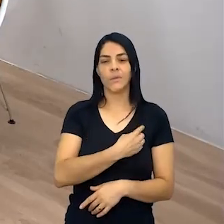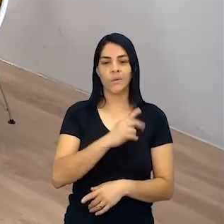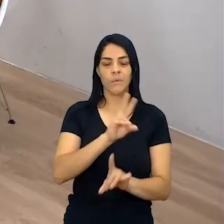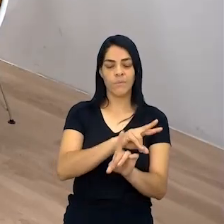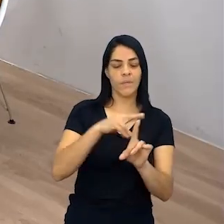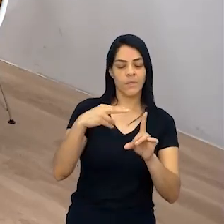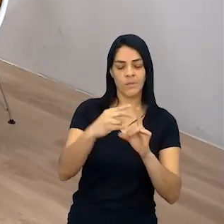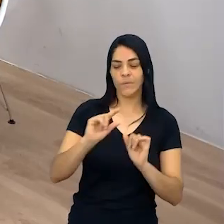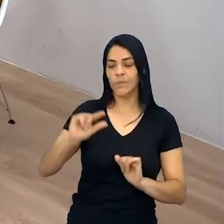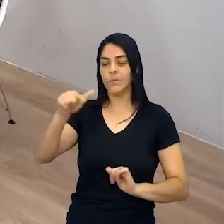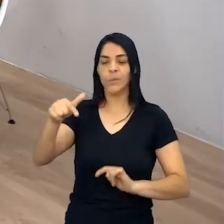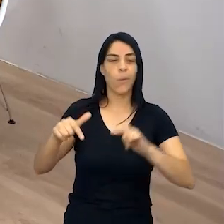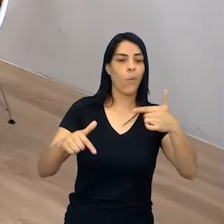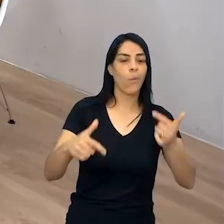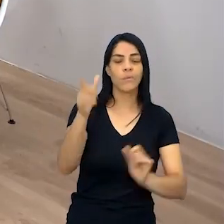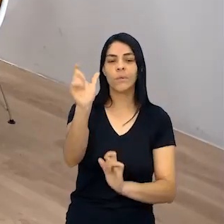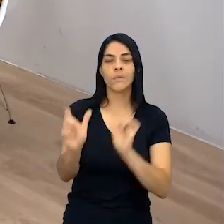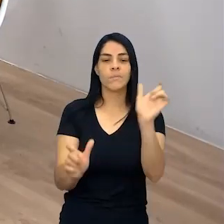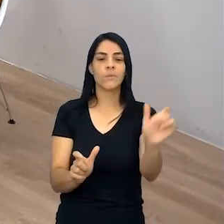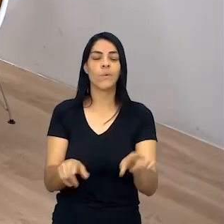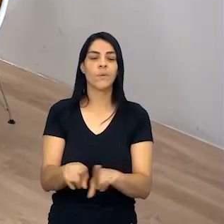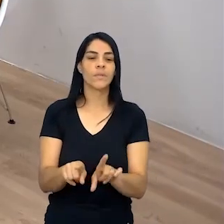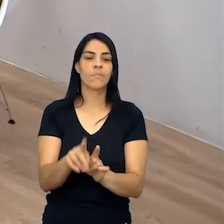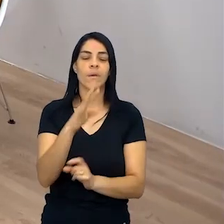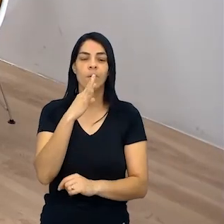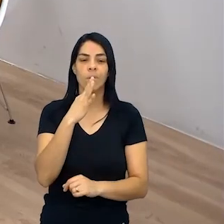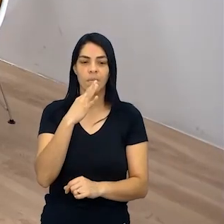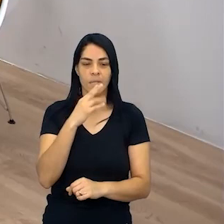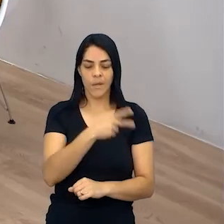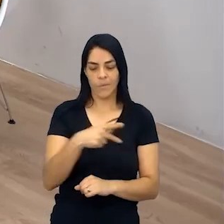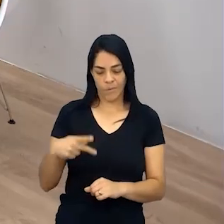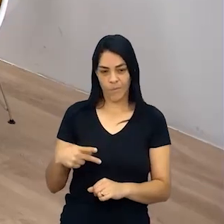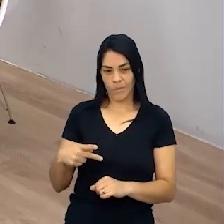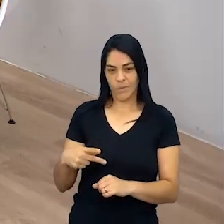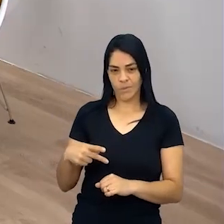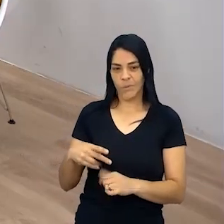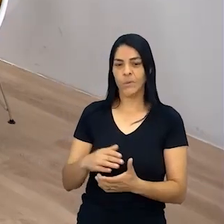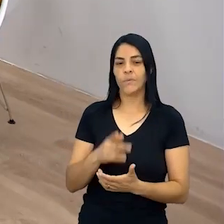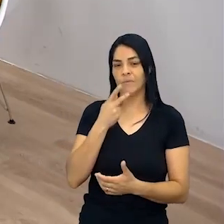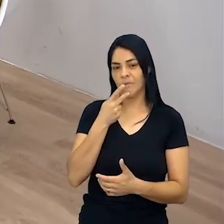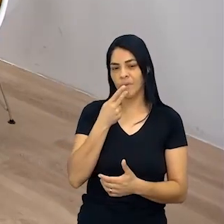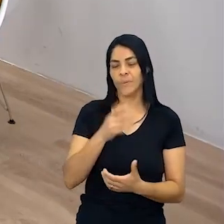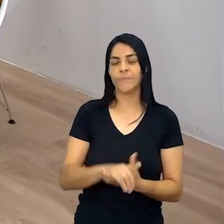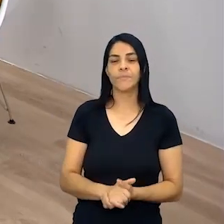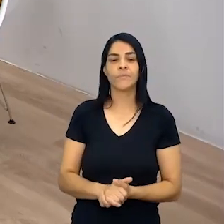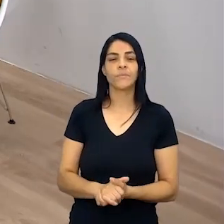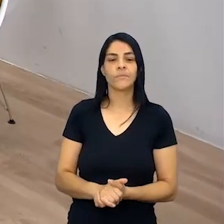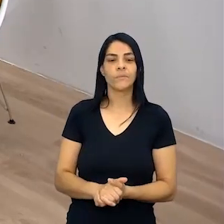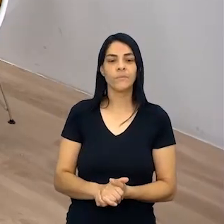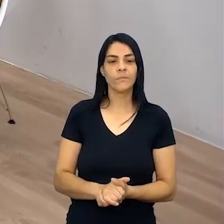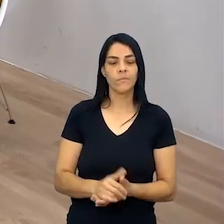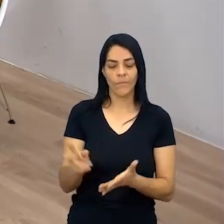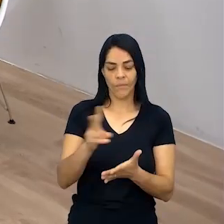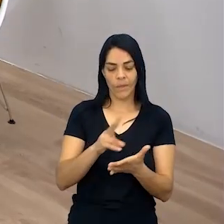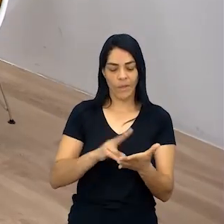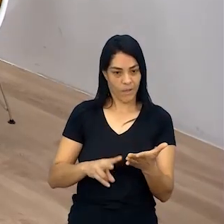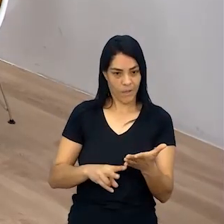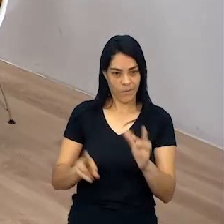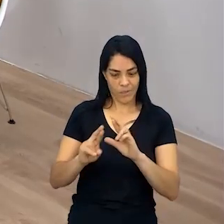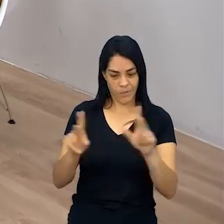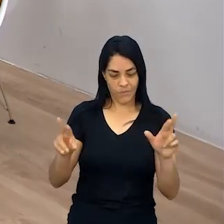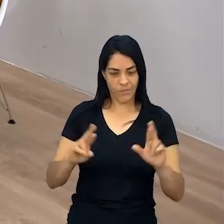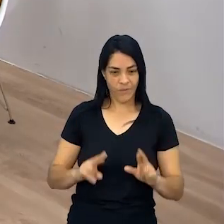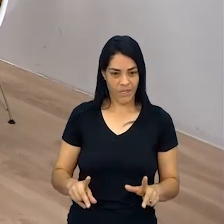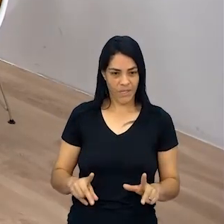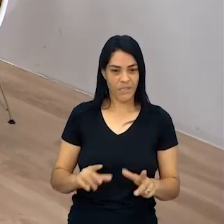outras perspectivas, conhecer. Teve um professor que fez um comentário aqui, interessante, eu achei muito interessante, o professor Domênico. Leitura de jornais diferenciados,